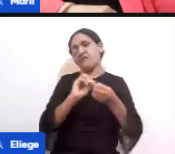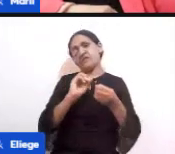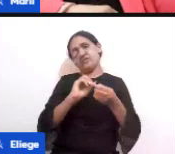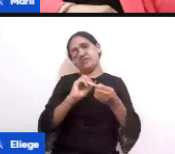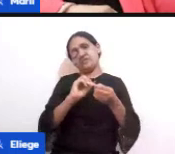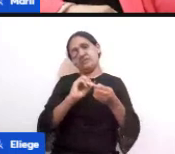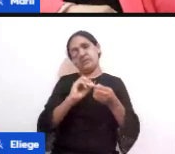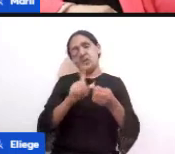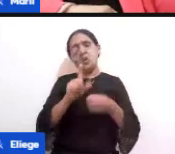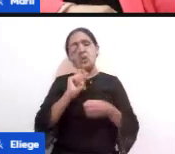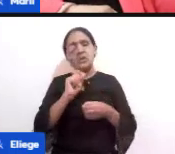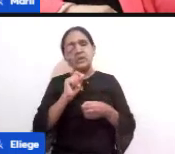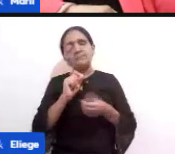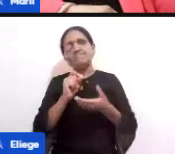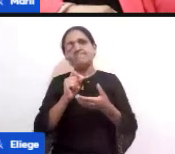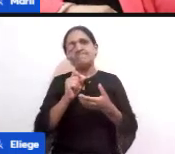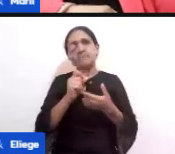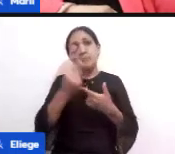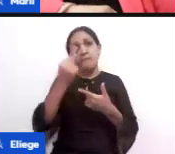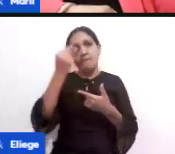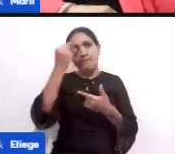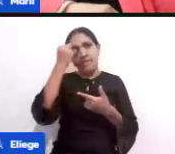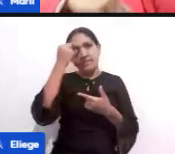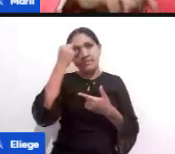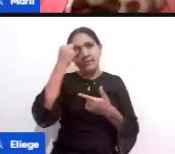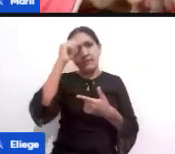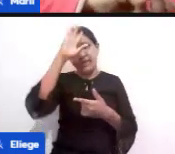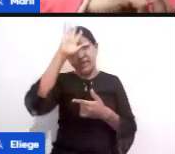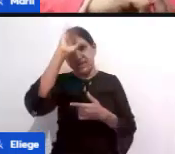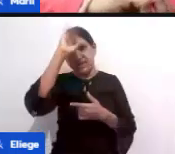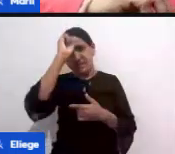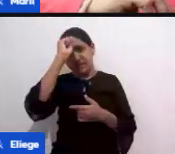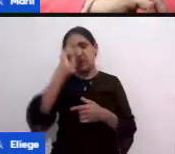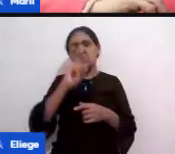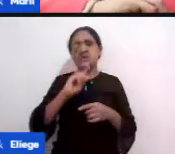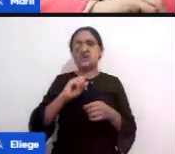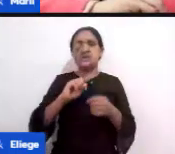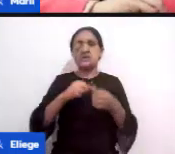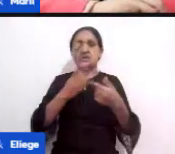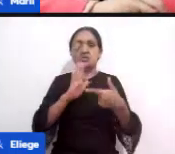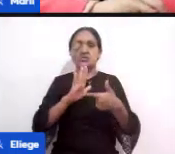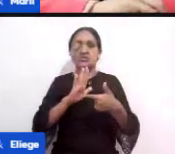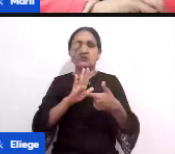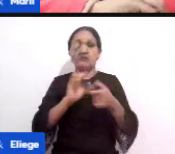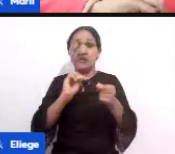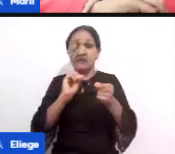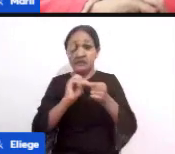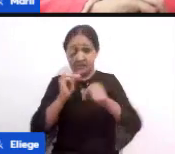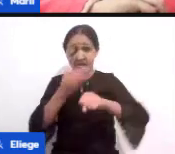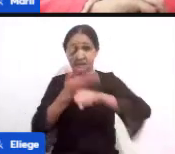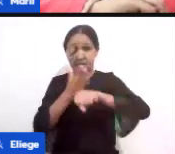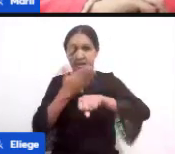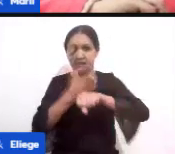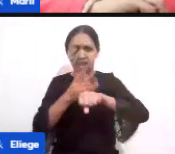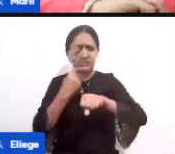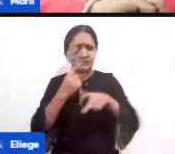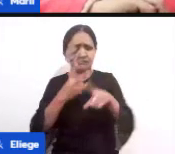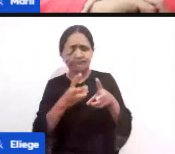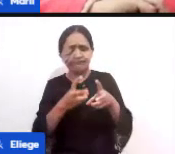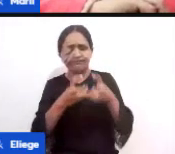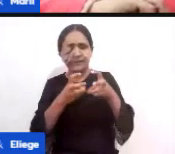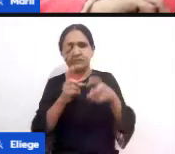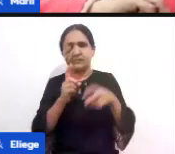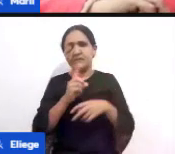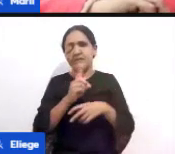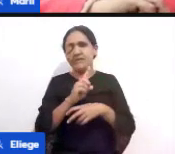adianta você pensar que aprendeu, se no momento de colocar em prática você percebe que não, na verdade, você